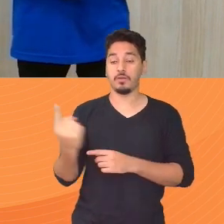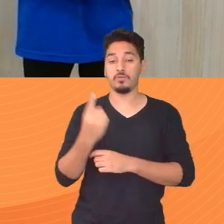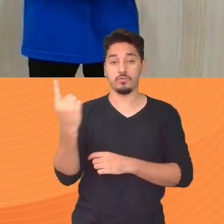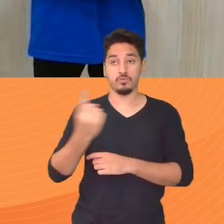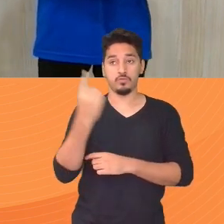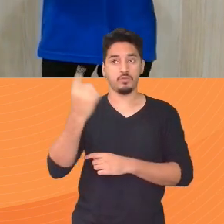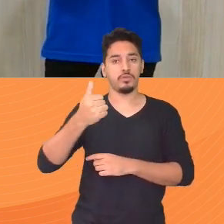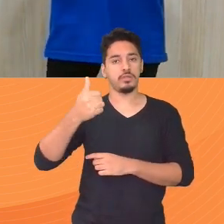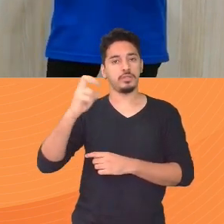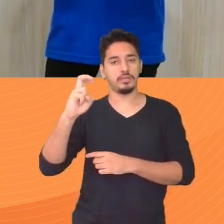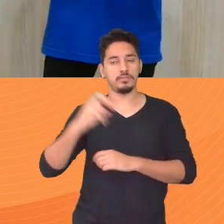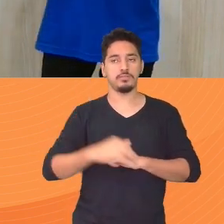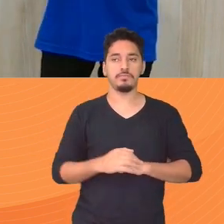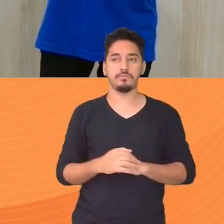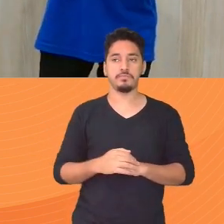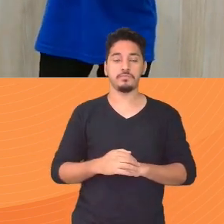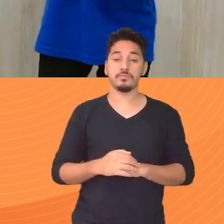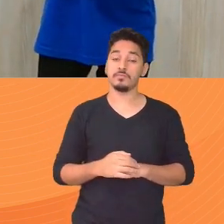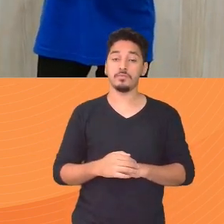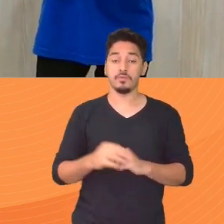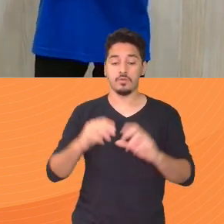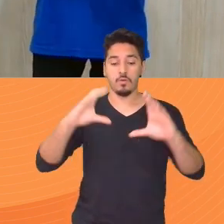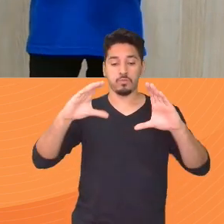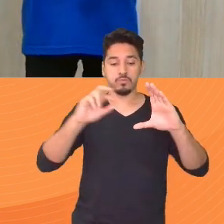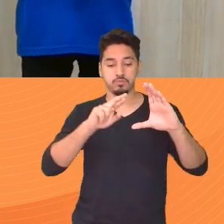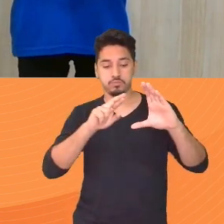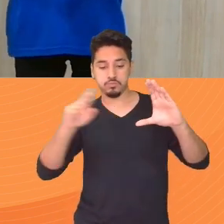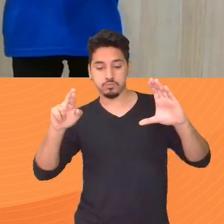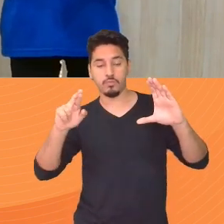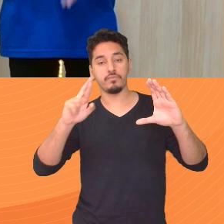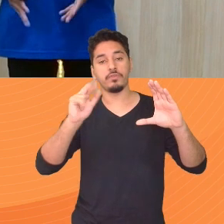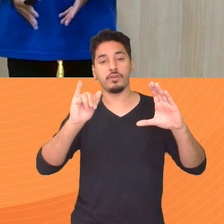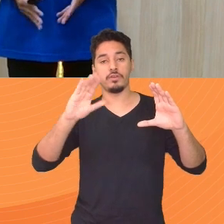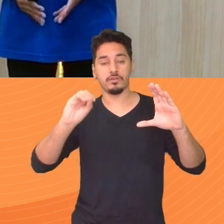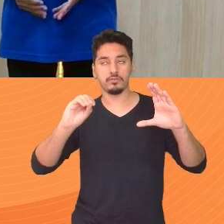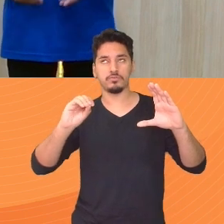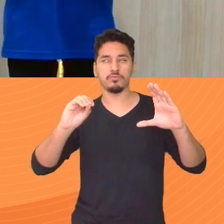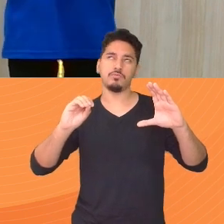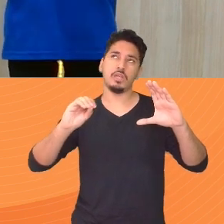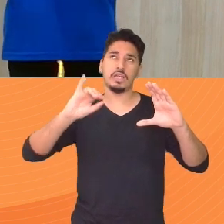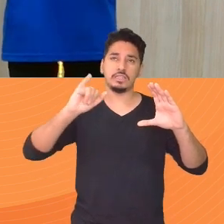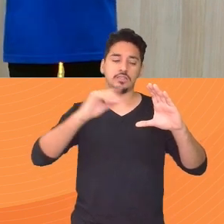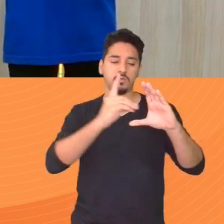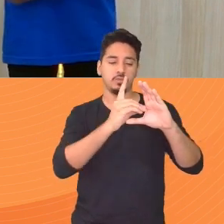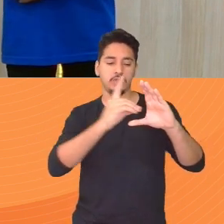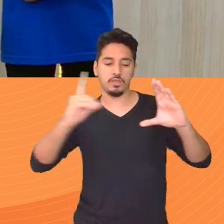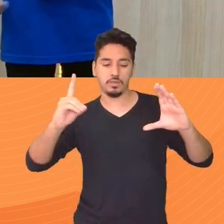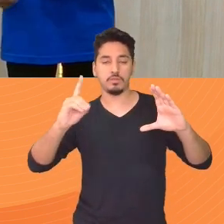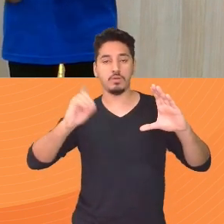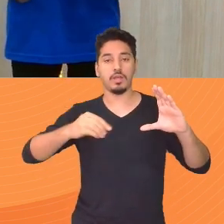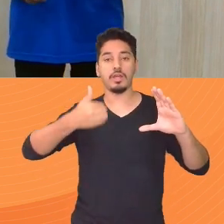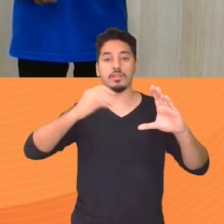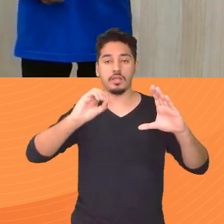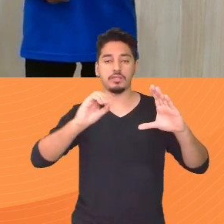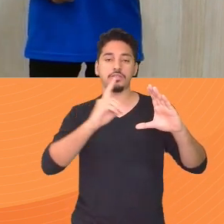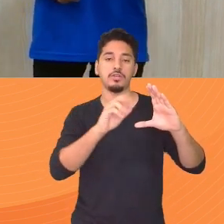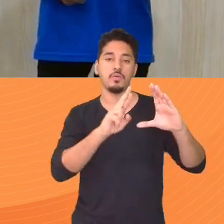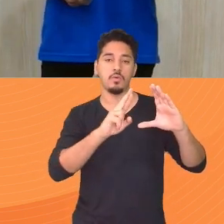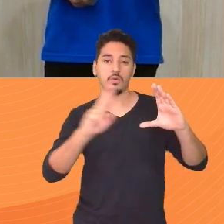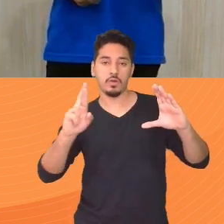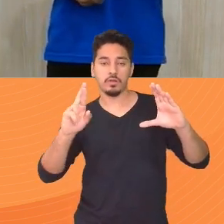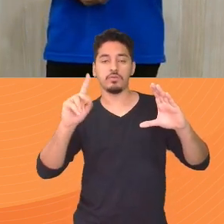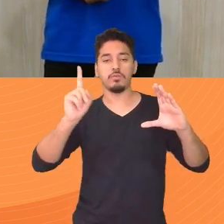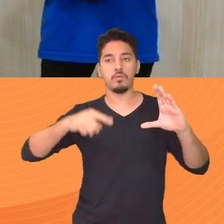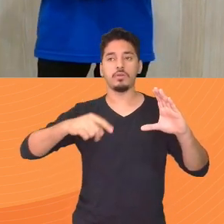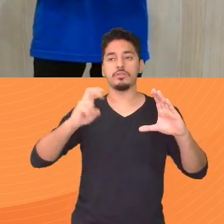15 centímetros, o raio é a metade do diâmetro. Se o diâmetro está dizendo que é 10 na figura, o raio é a metade, que é 5. E aí, ó, eu